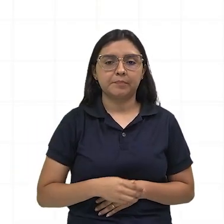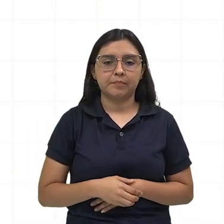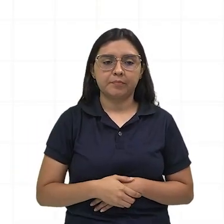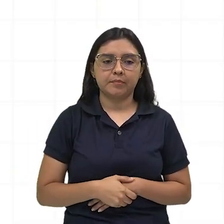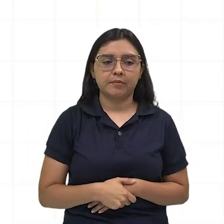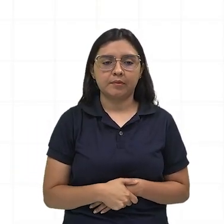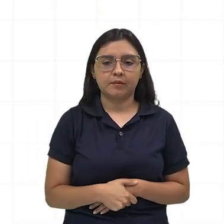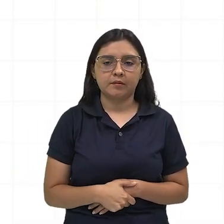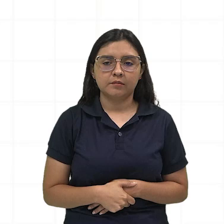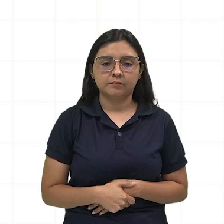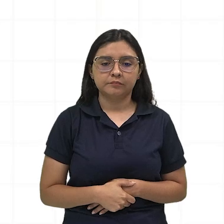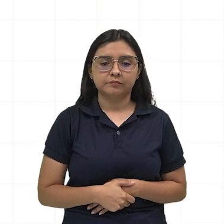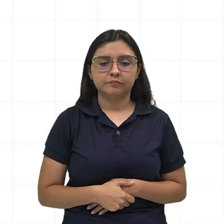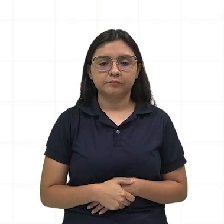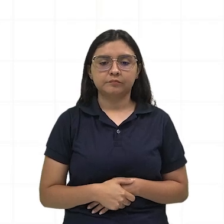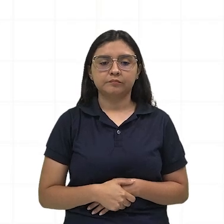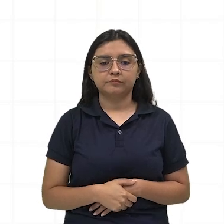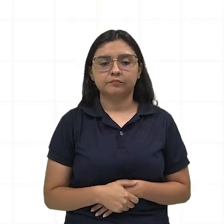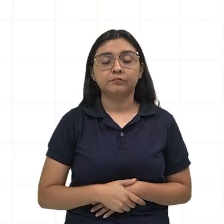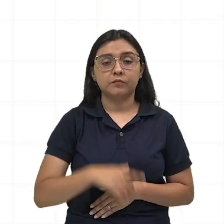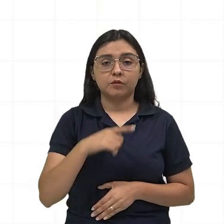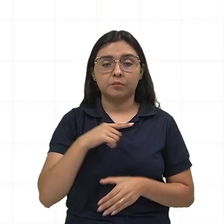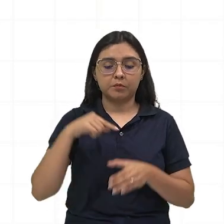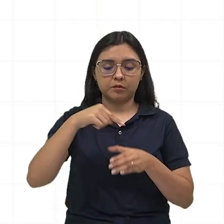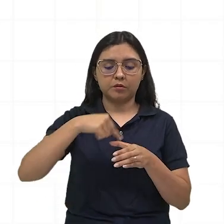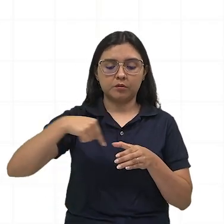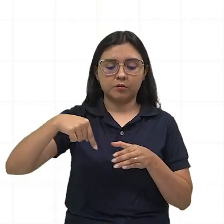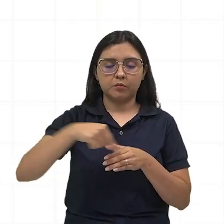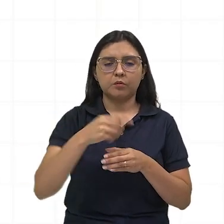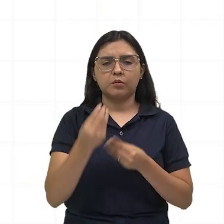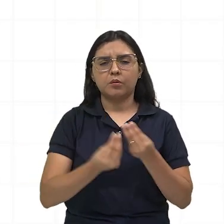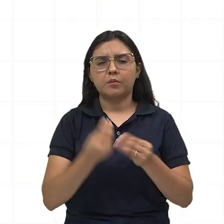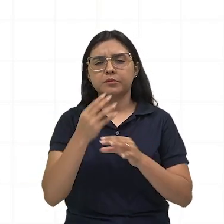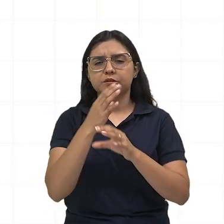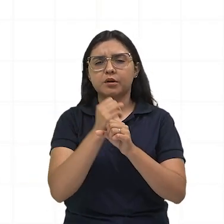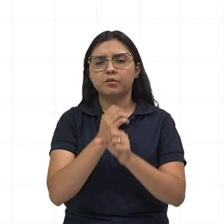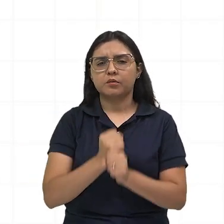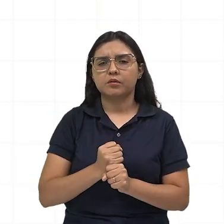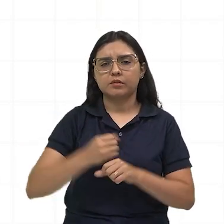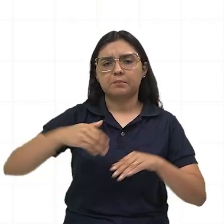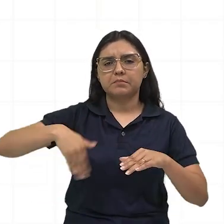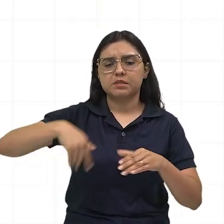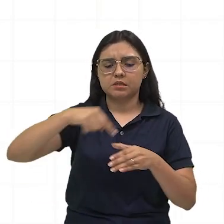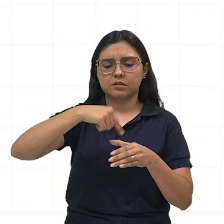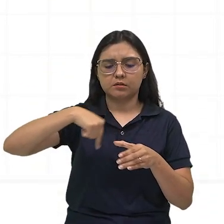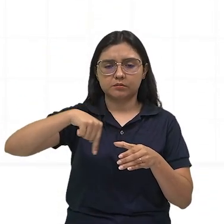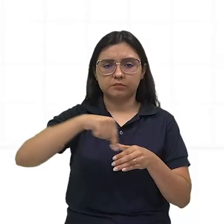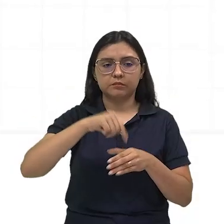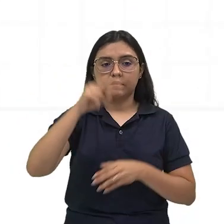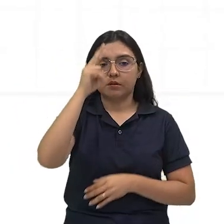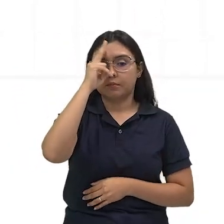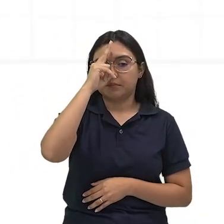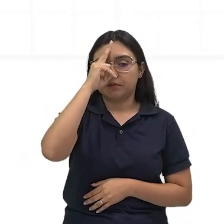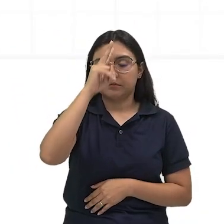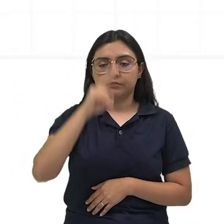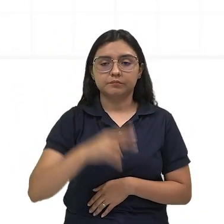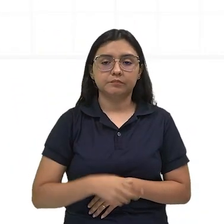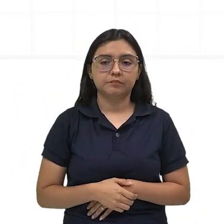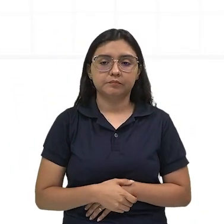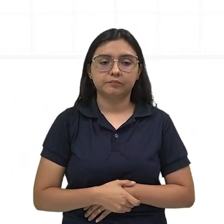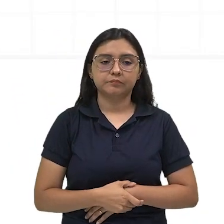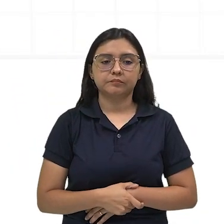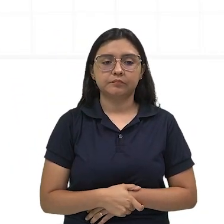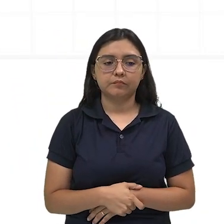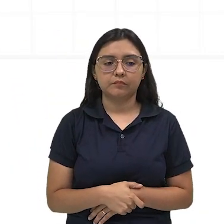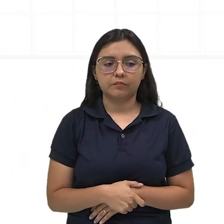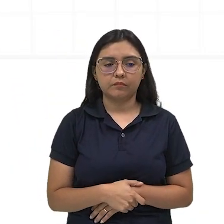exatamente o comprimento da circunferência. Como que nós calculamos o comprimento dessa circunferência? Lembrando, ó, que o